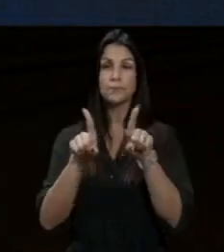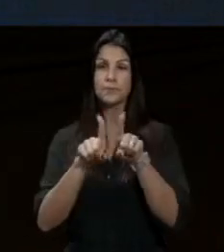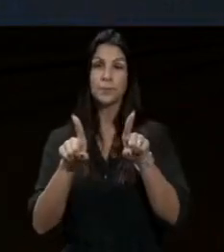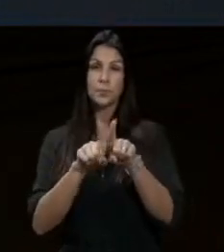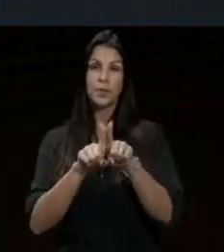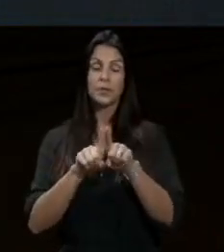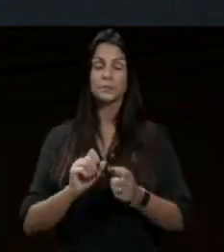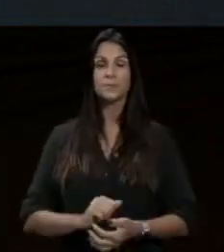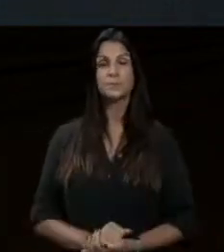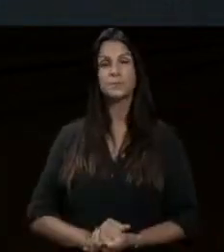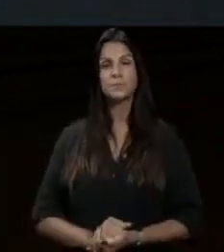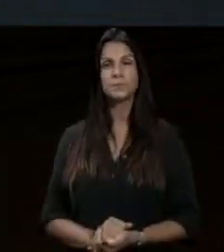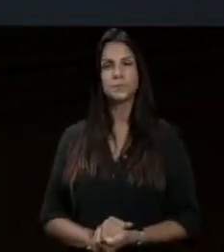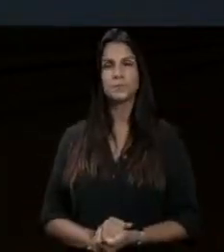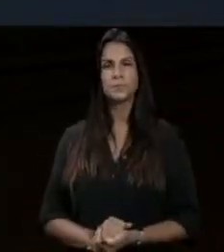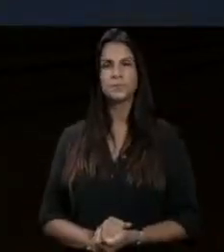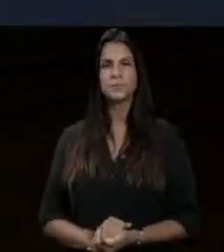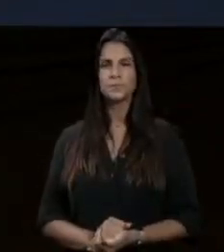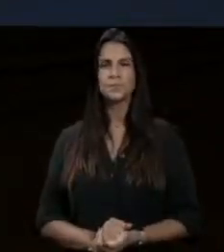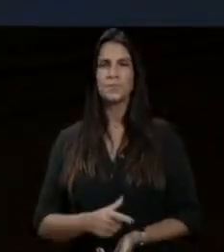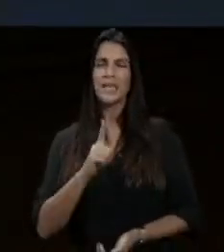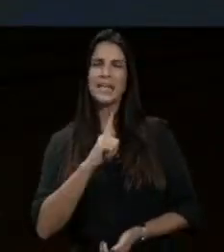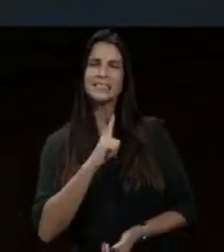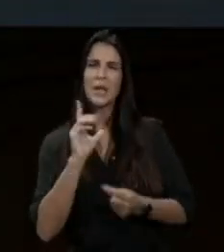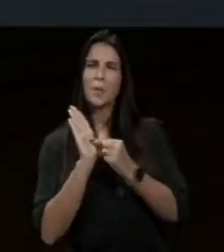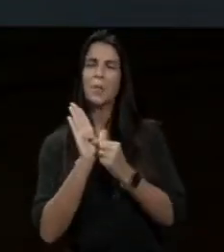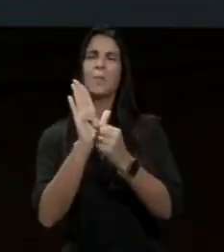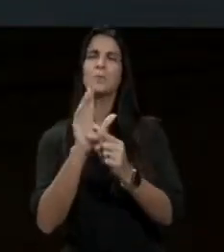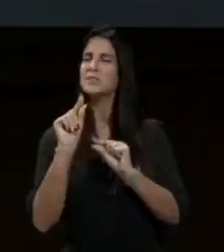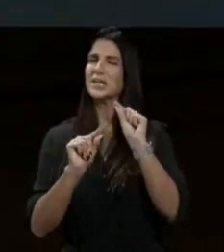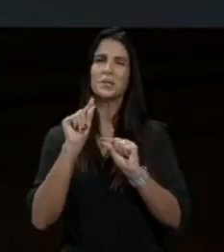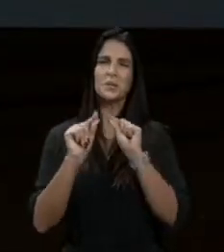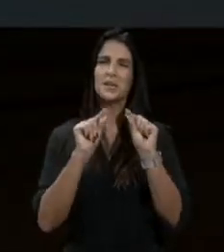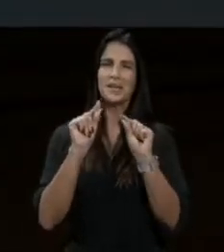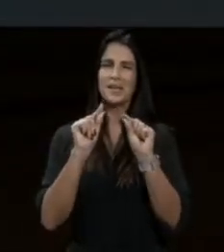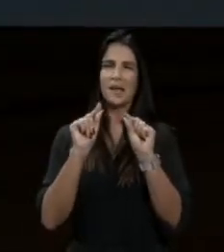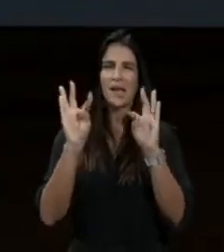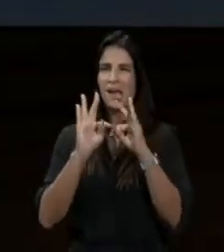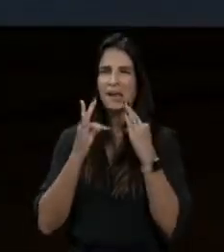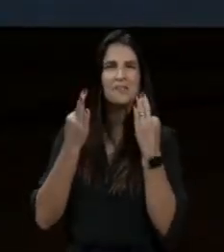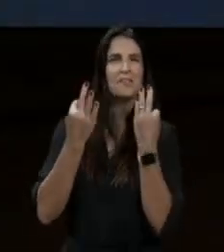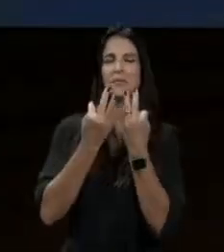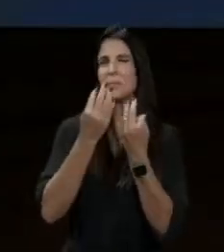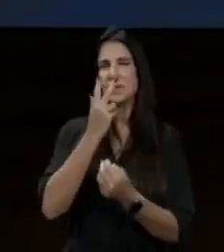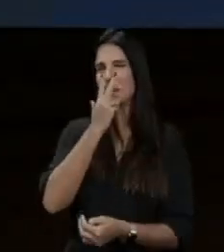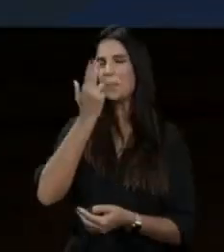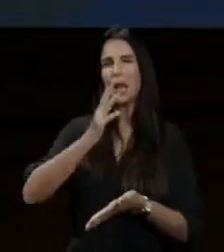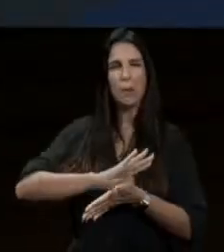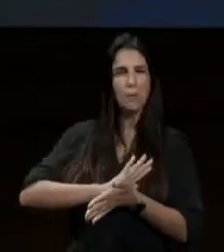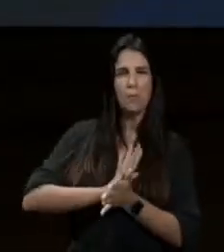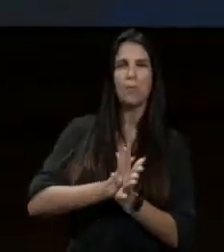Ah tá grande maioria não tem procurado favorecer a família a favorecer os bons